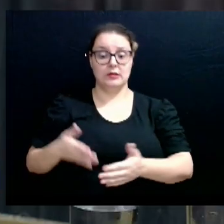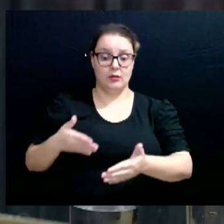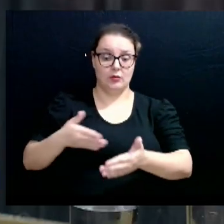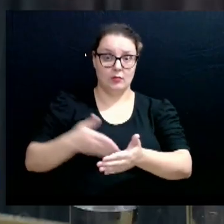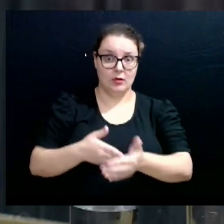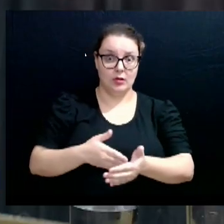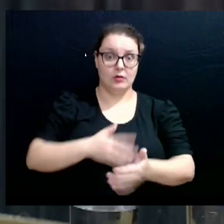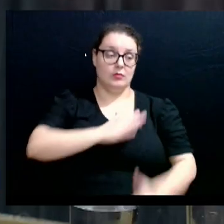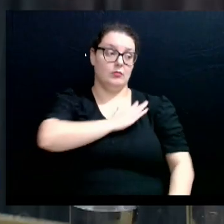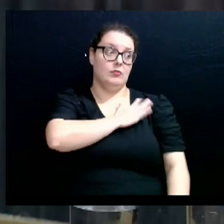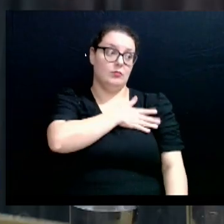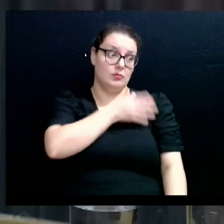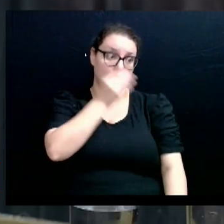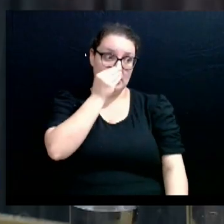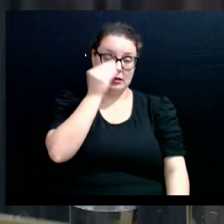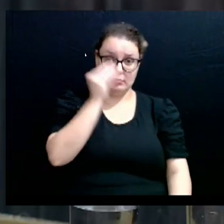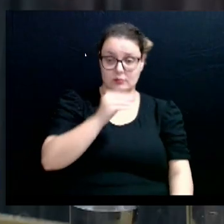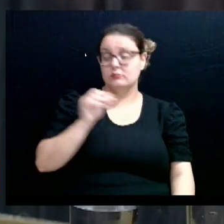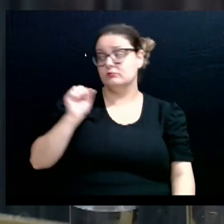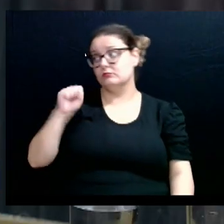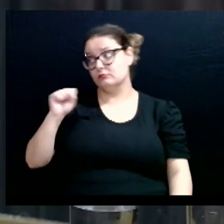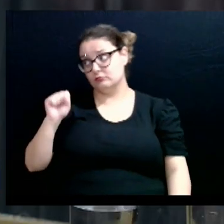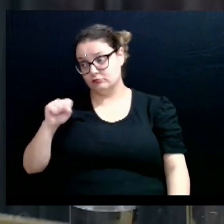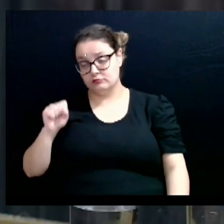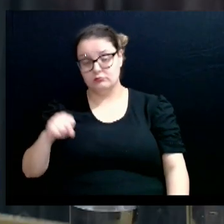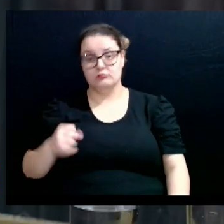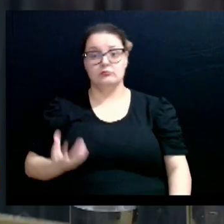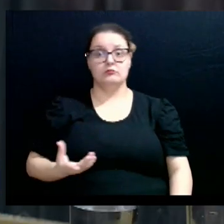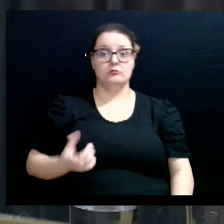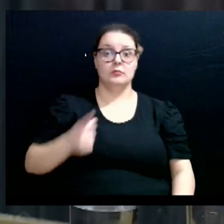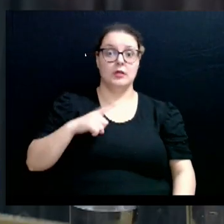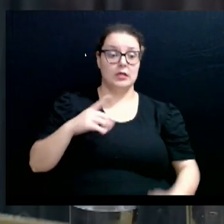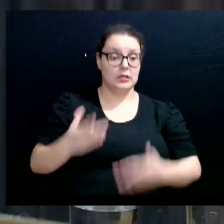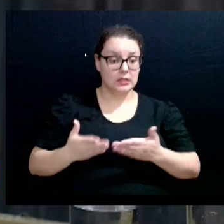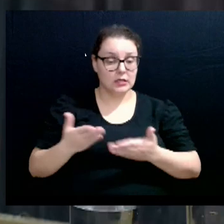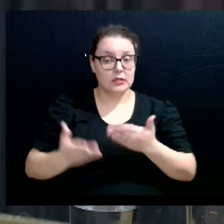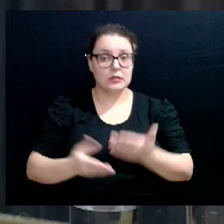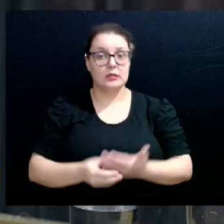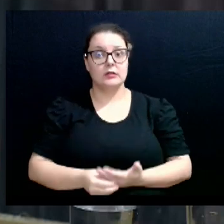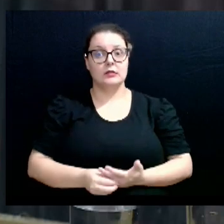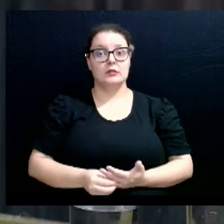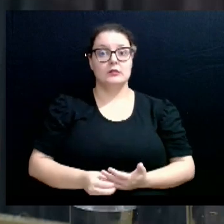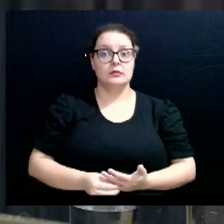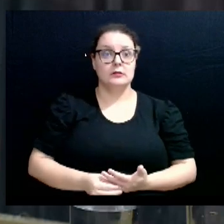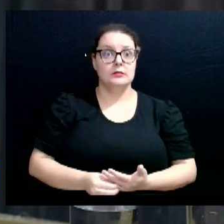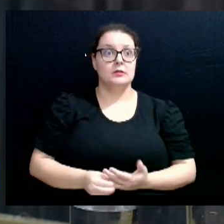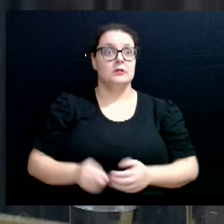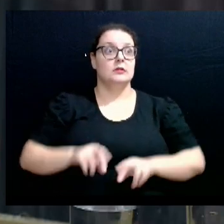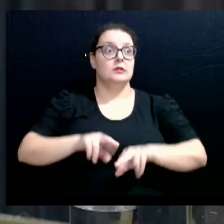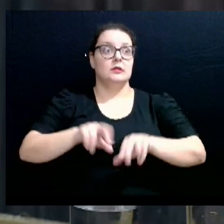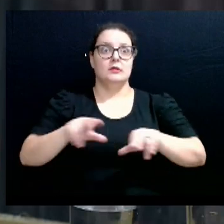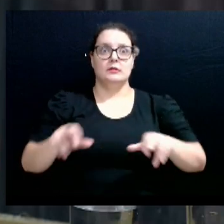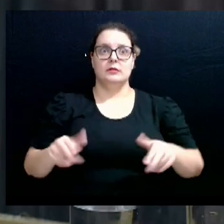preconceitos, Uhum. né, e ele tem que lidar com as inúmeras questões,